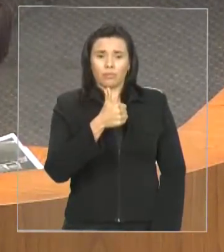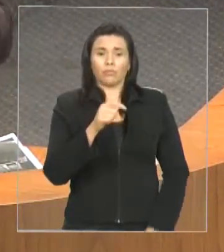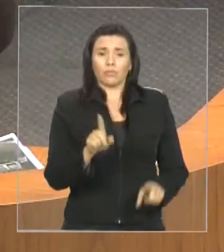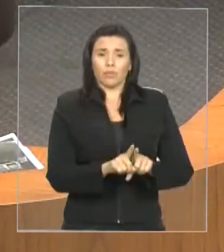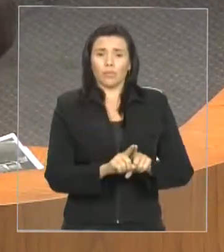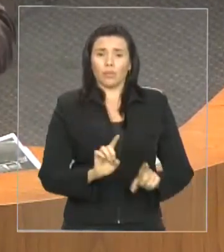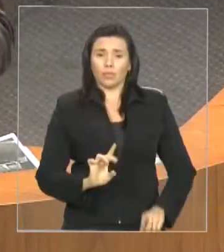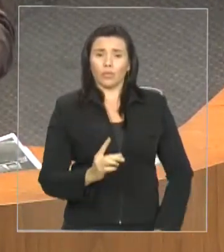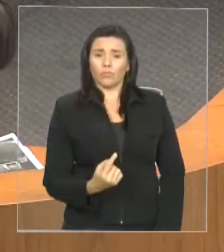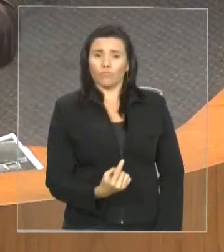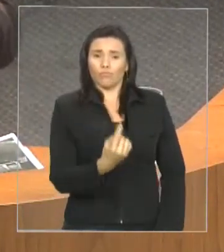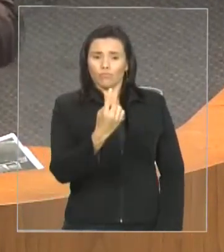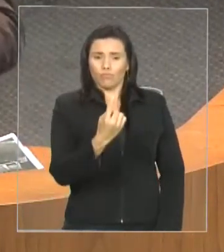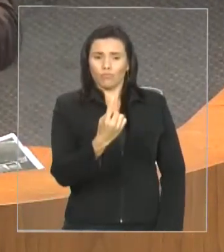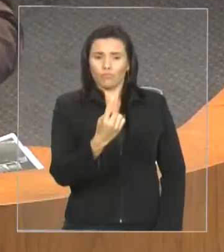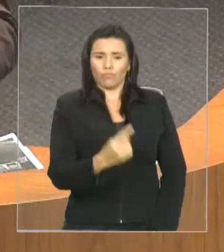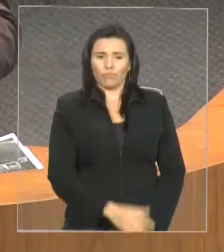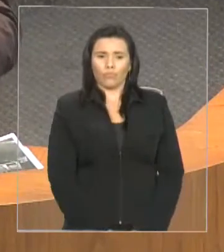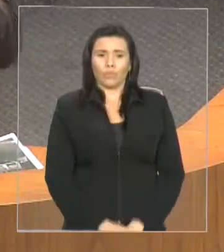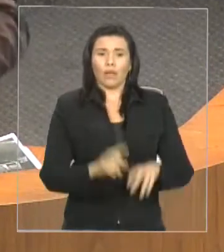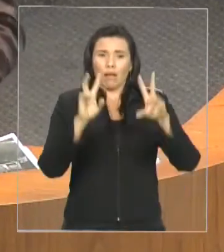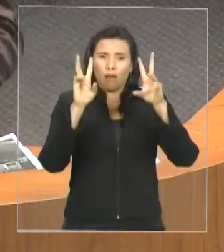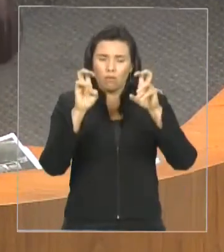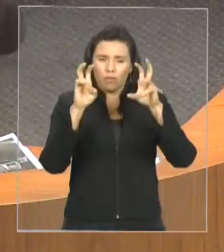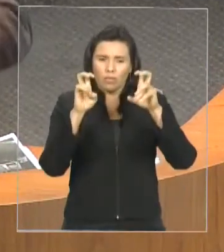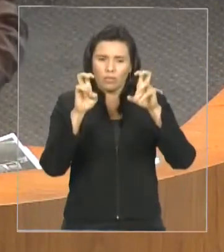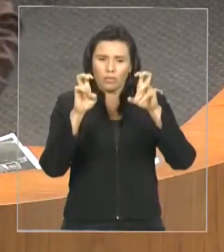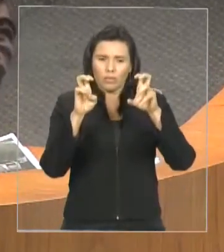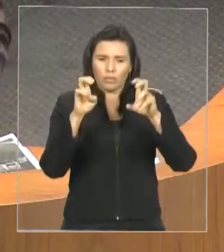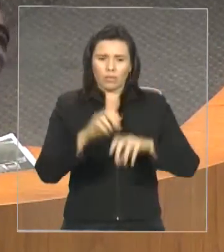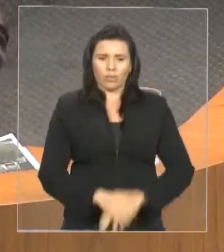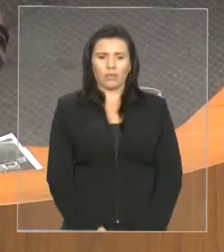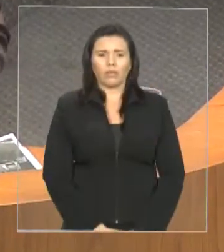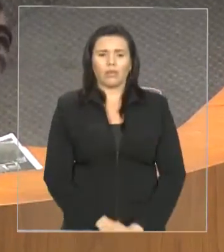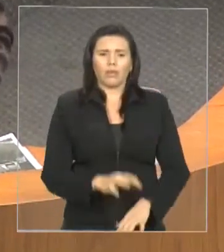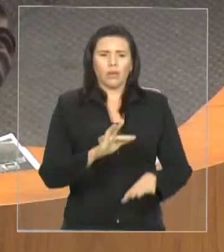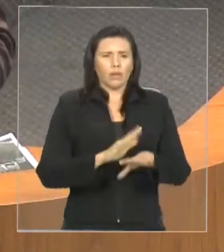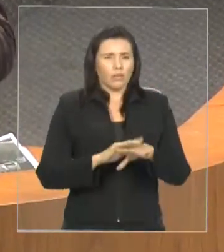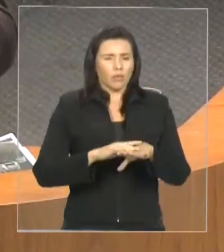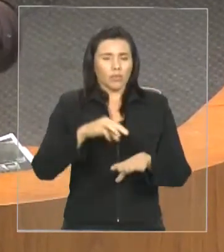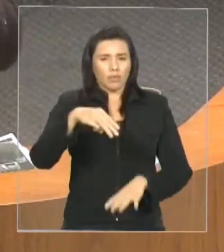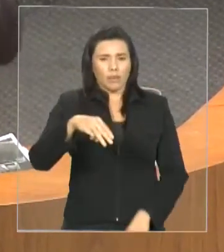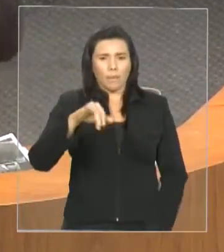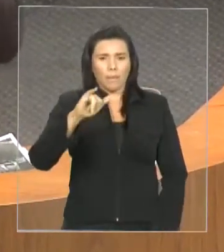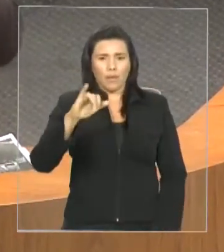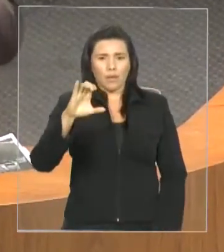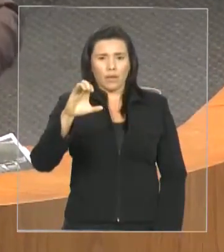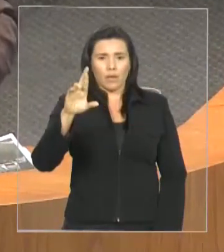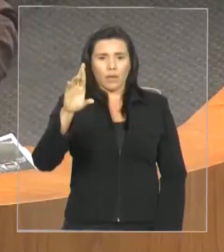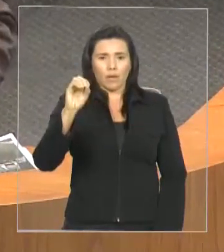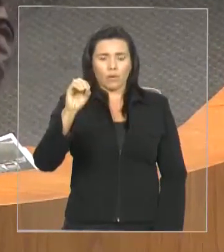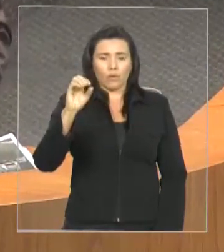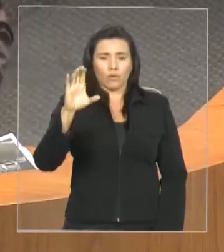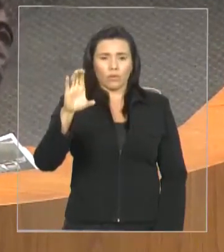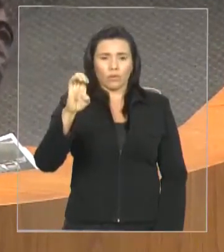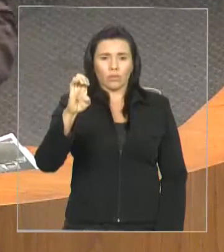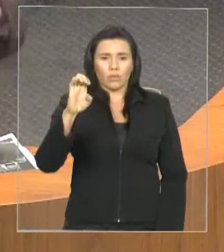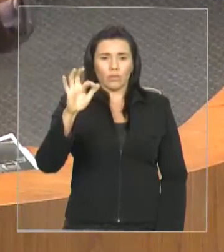a trazer a temática da microcefalia para esta casa foi o deputado Wellington. Em dezembro de